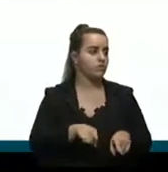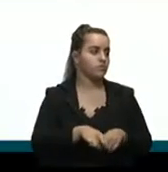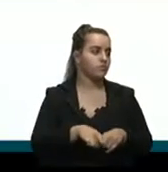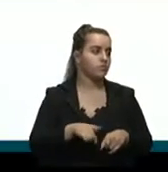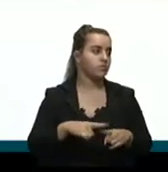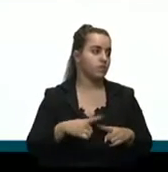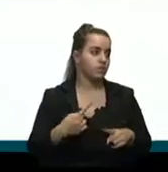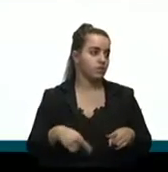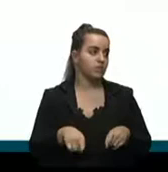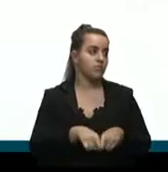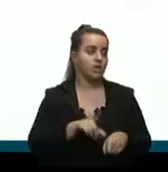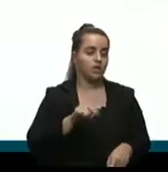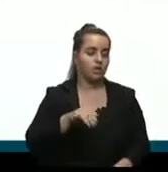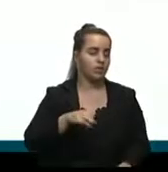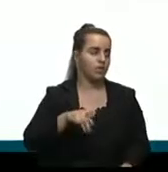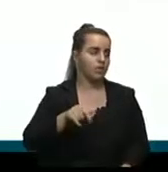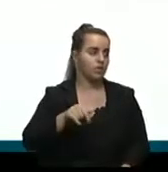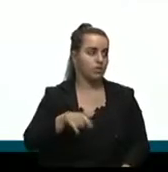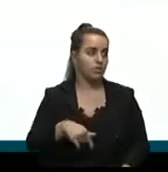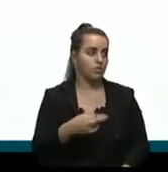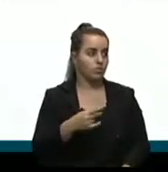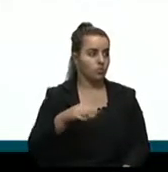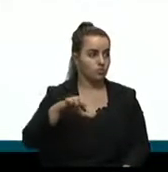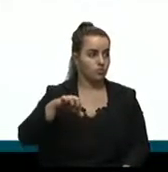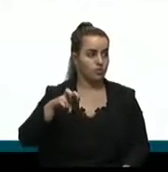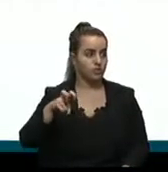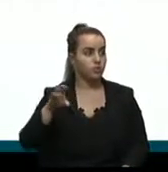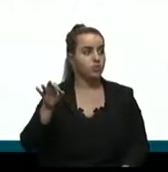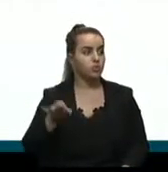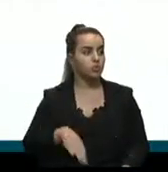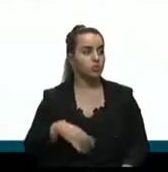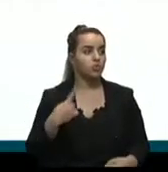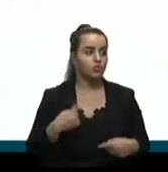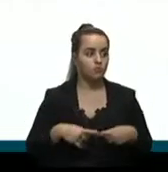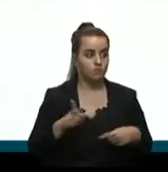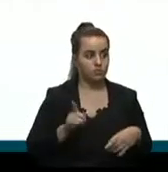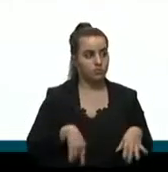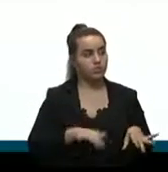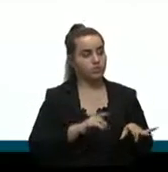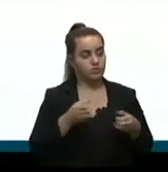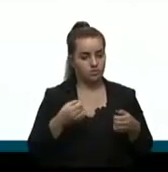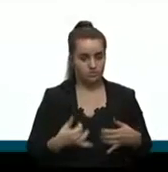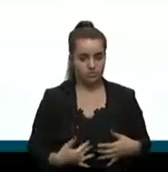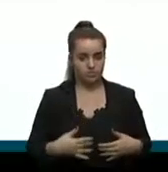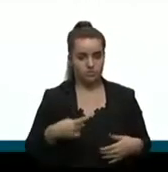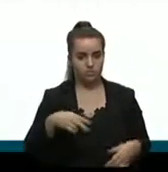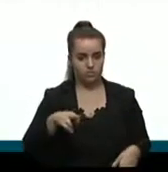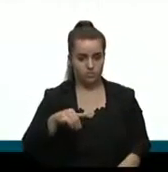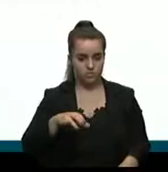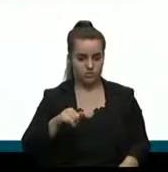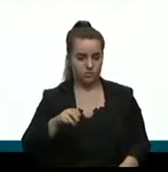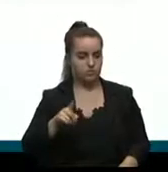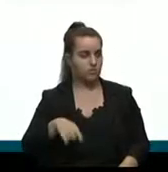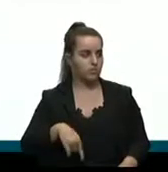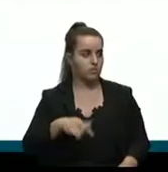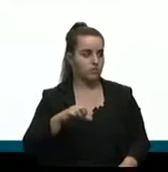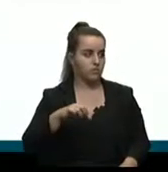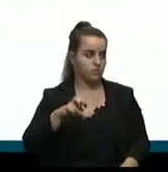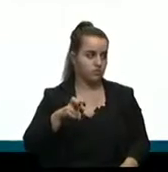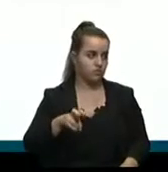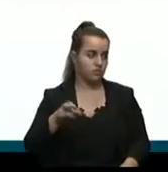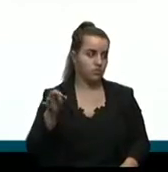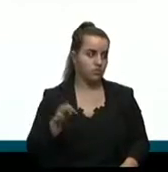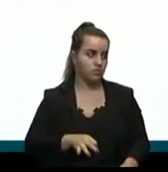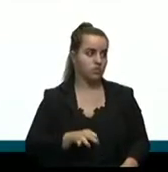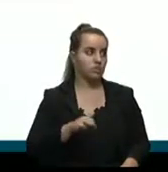Mas nós temos que lambda é igual a 95%, porque já foi especificado lá uma precisão de 95%,